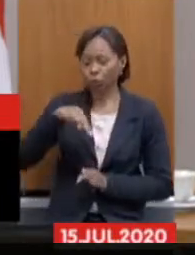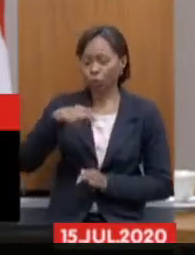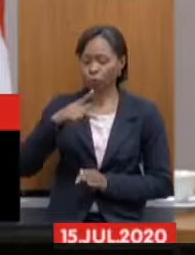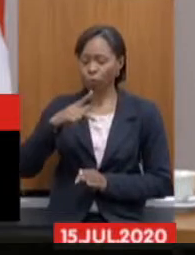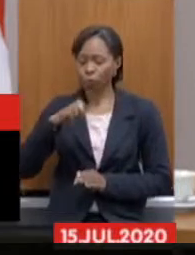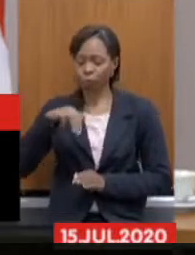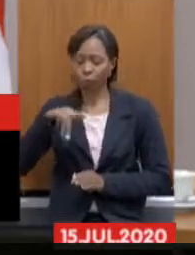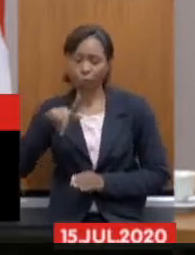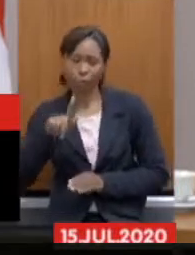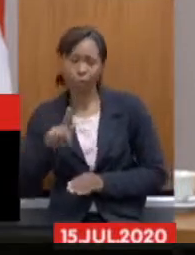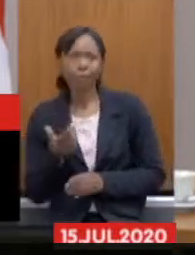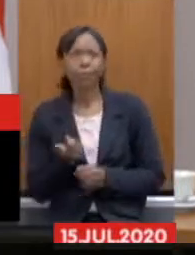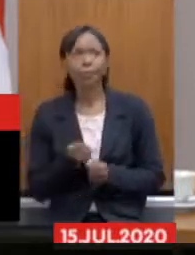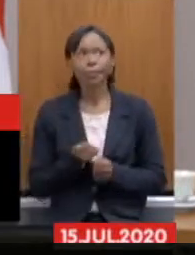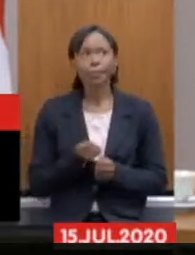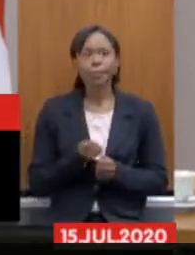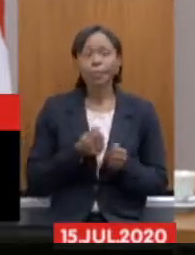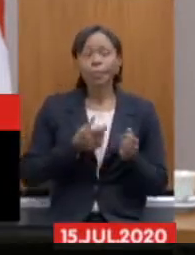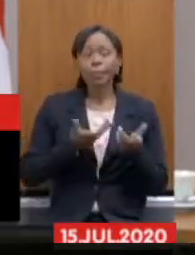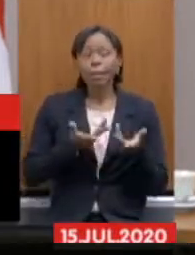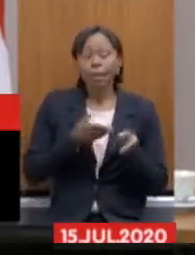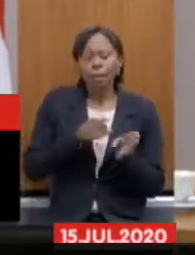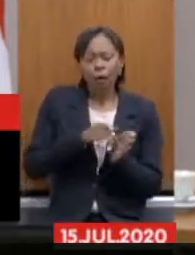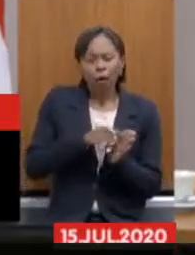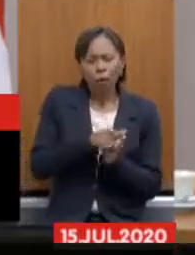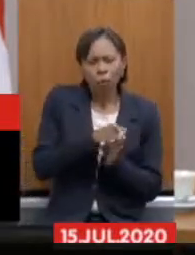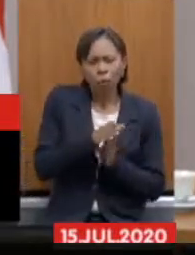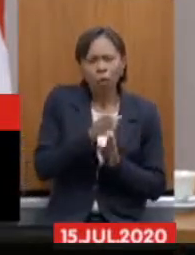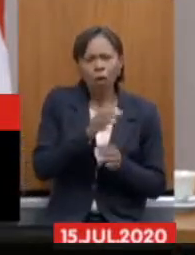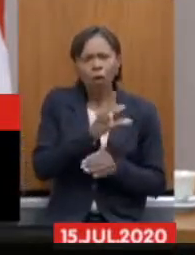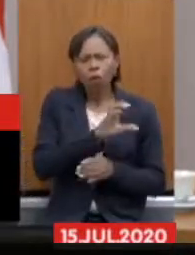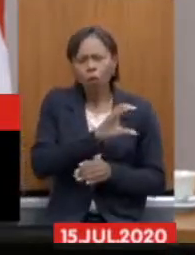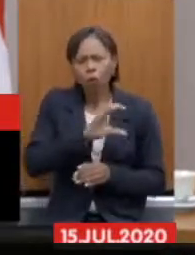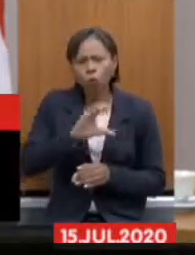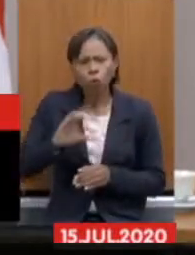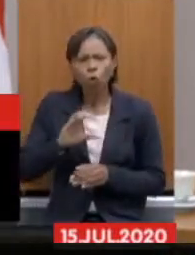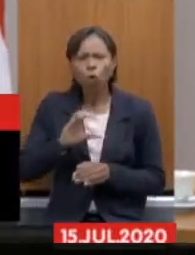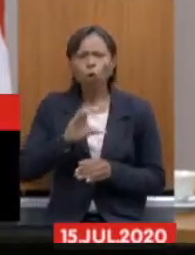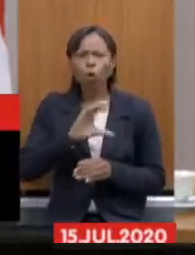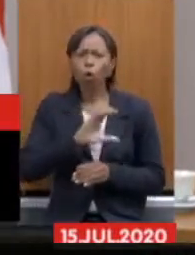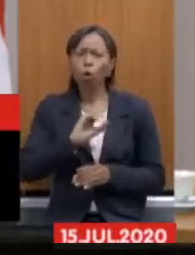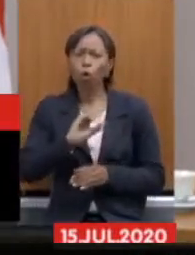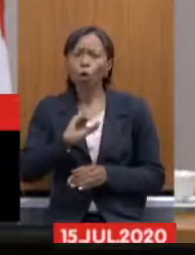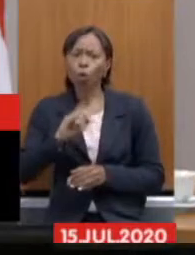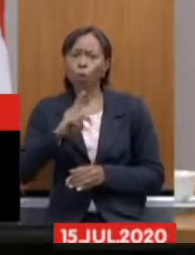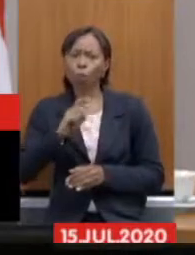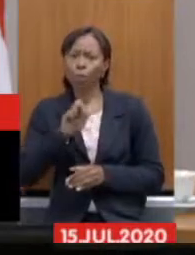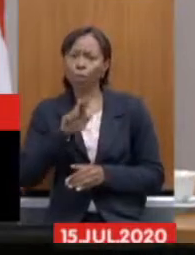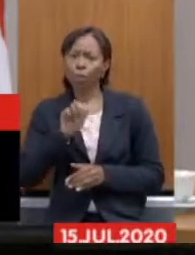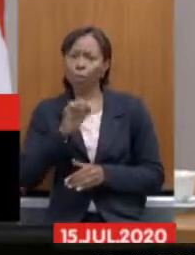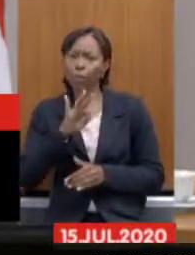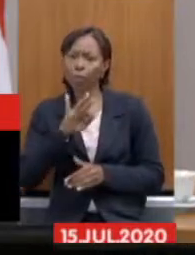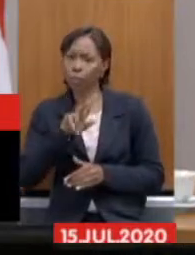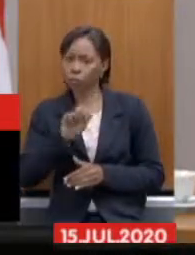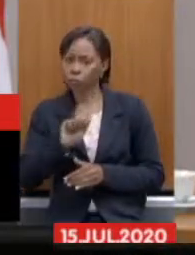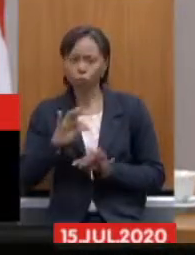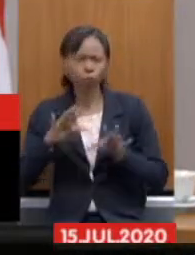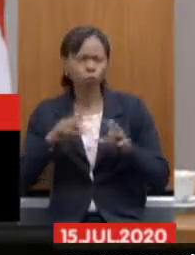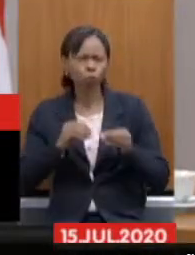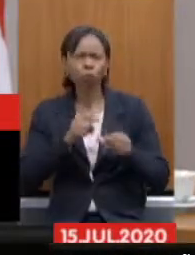cooperativas em todas as atividades vinculadas ao serviço público ao servidor